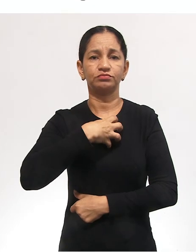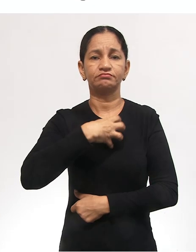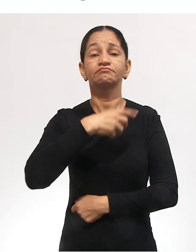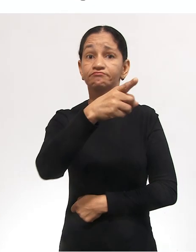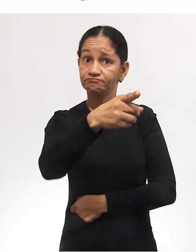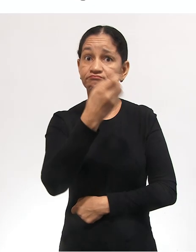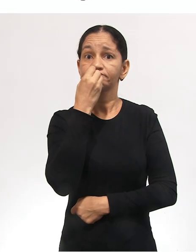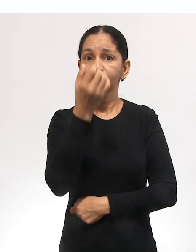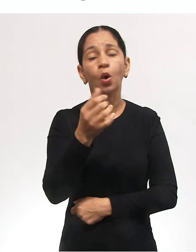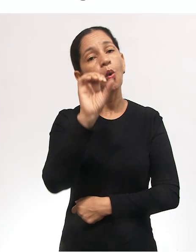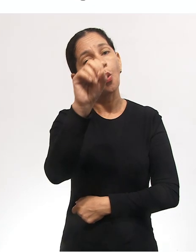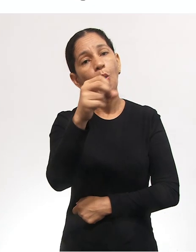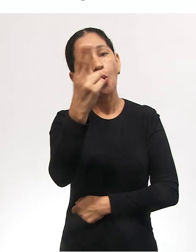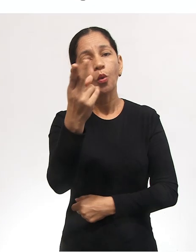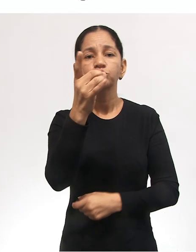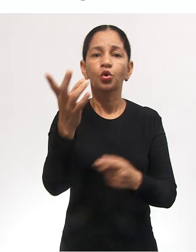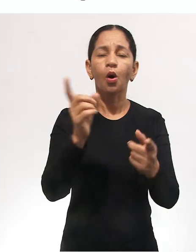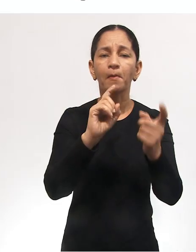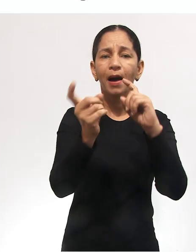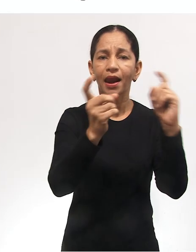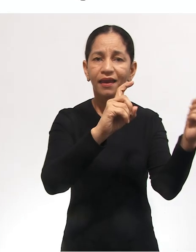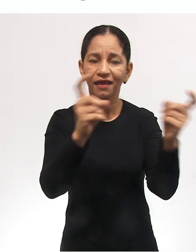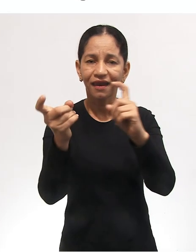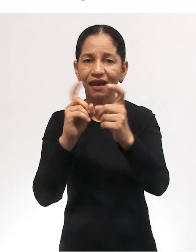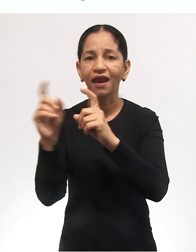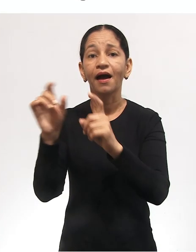uma recreação para que tenha uma